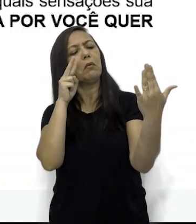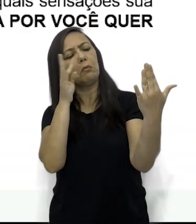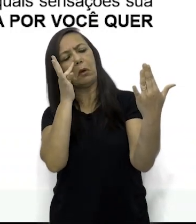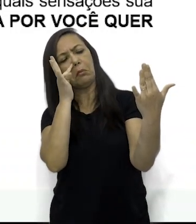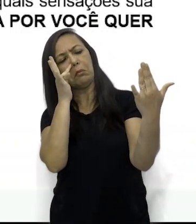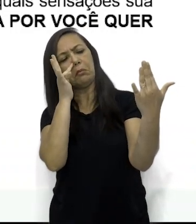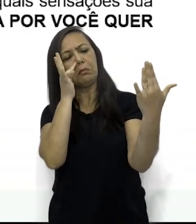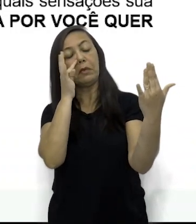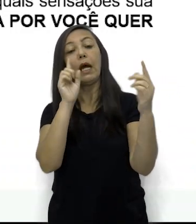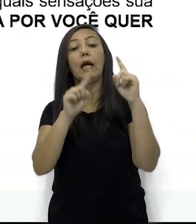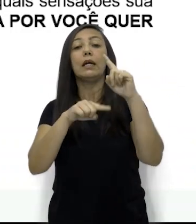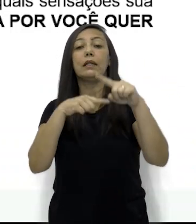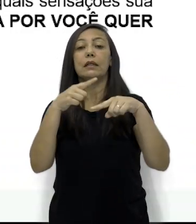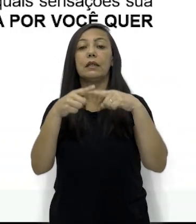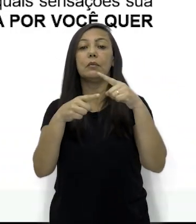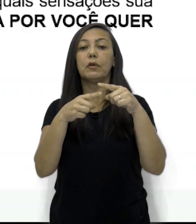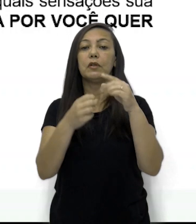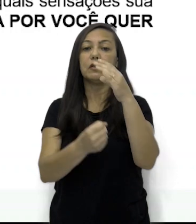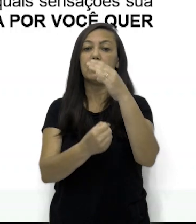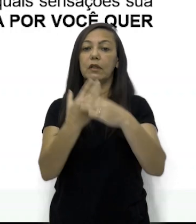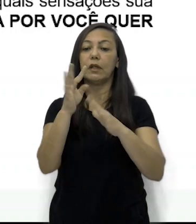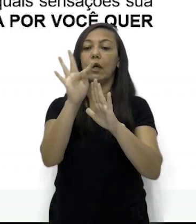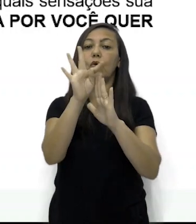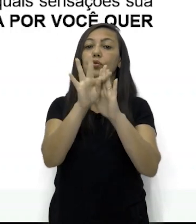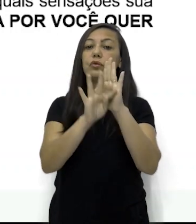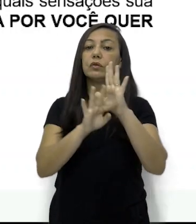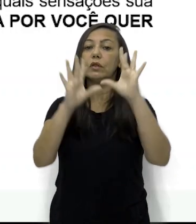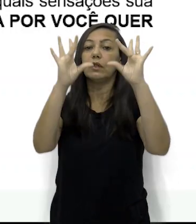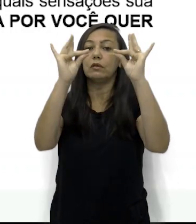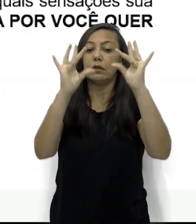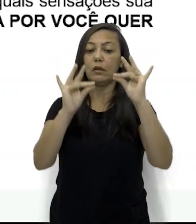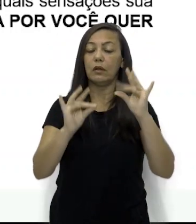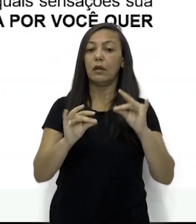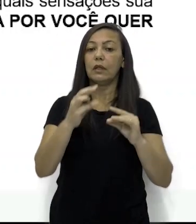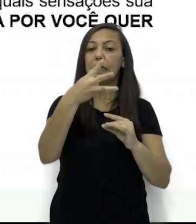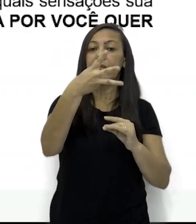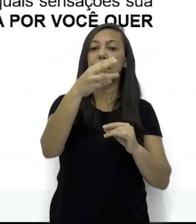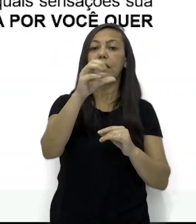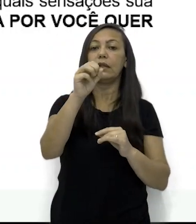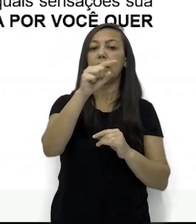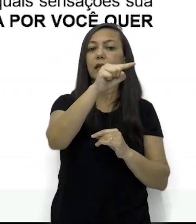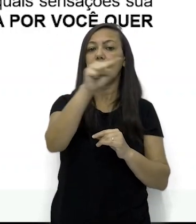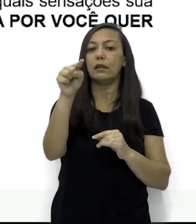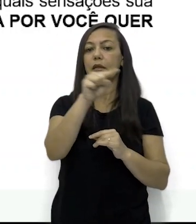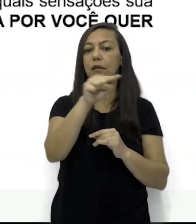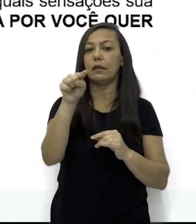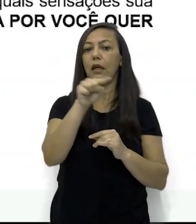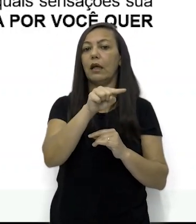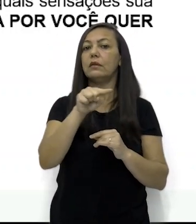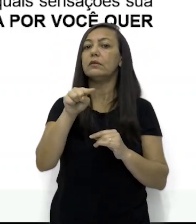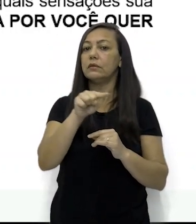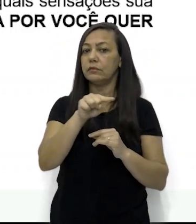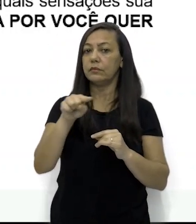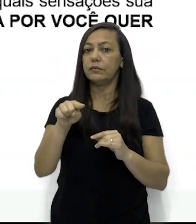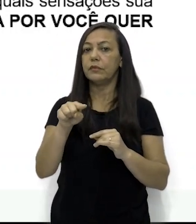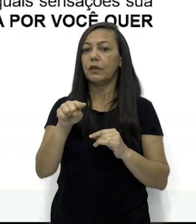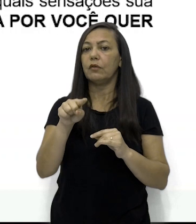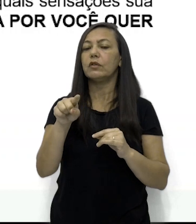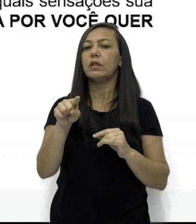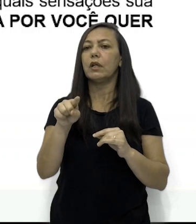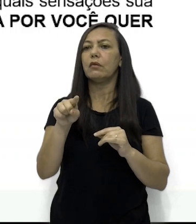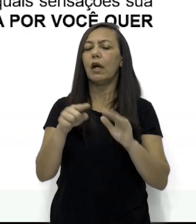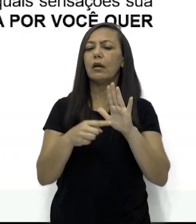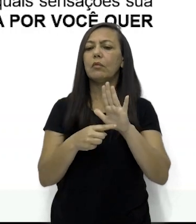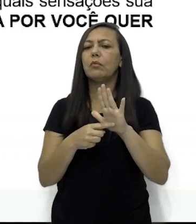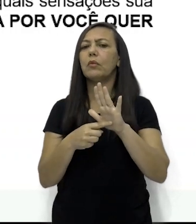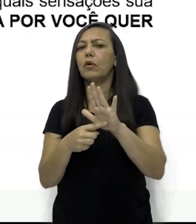da sua obra de arte. Em seguida, faça um texto descritivo de até 30 linhas. Sugerimos a descrição subjetiva, onde